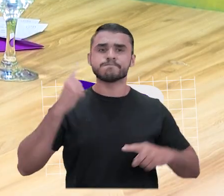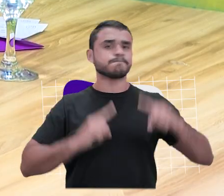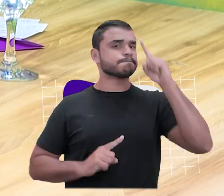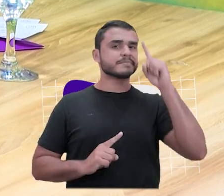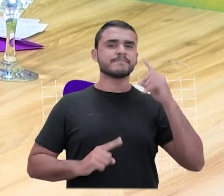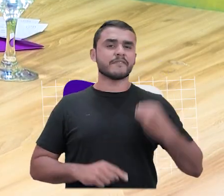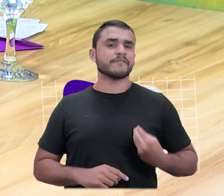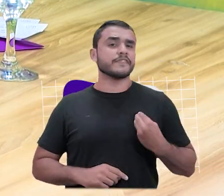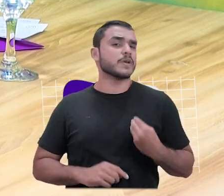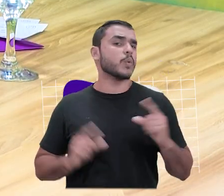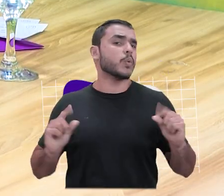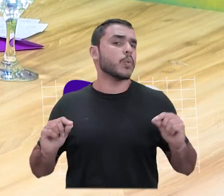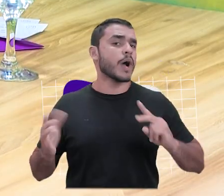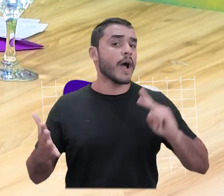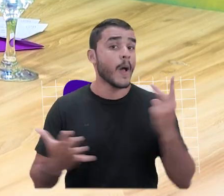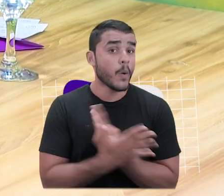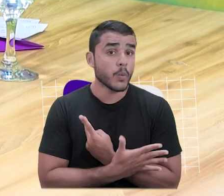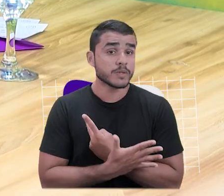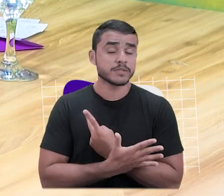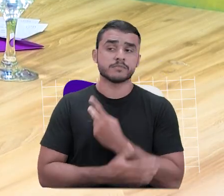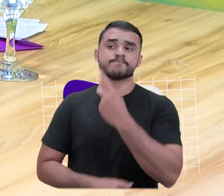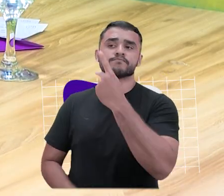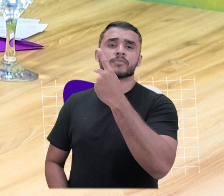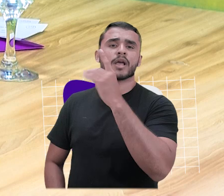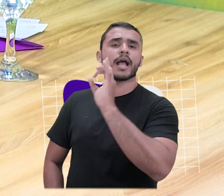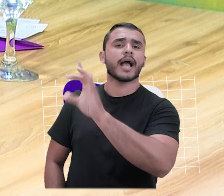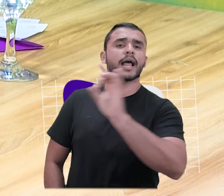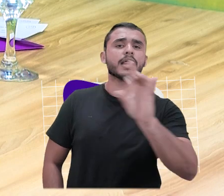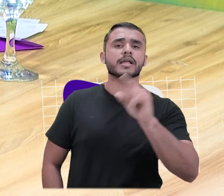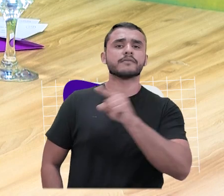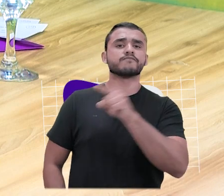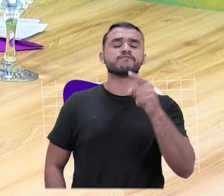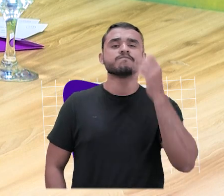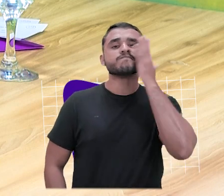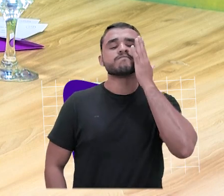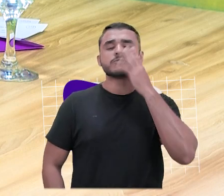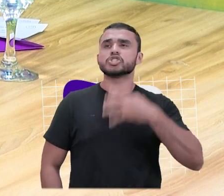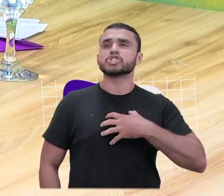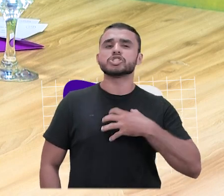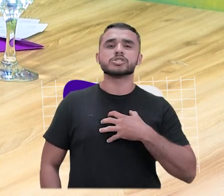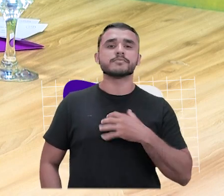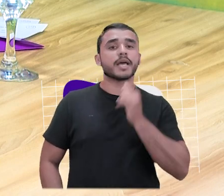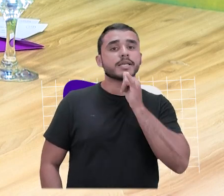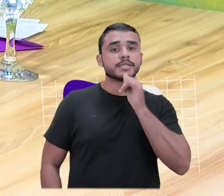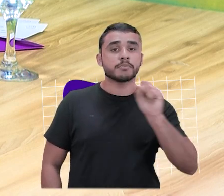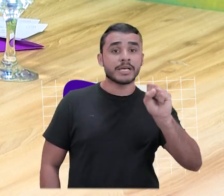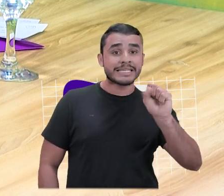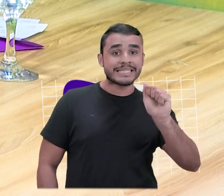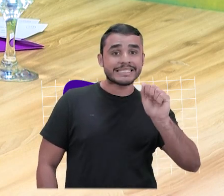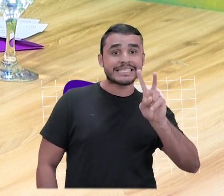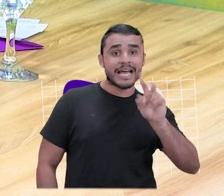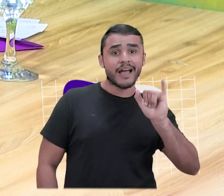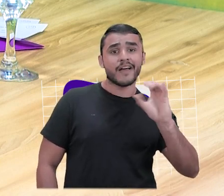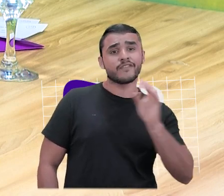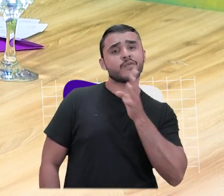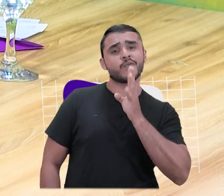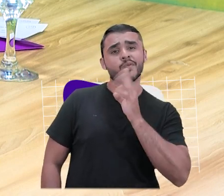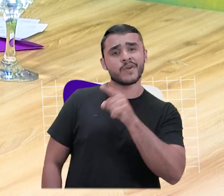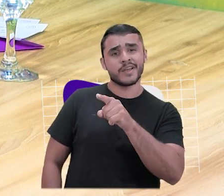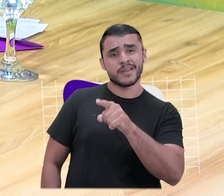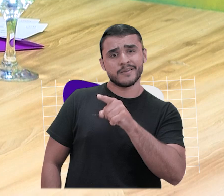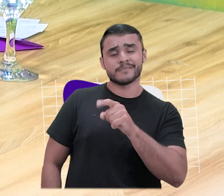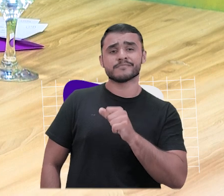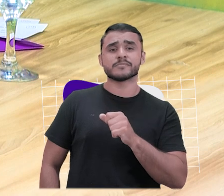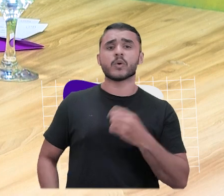Eu queria perguntar para cada um a virada de chave para ter essa mudança nesse olhar. O Sávio, eu já sei até a resposta. Mas me diga, você, a